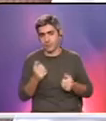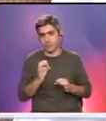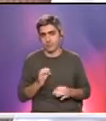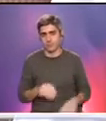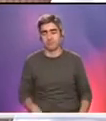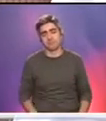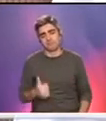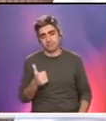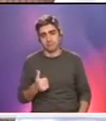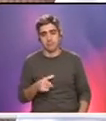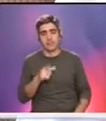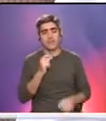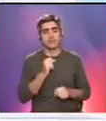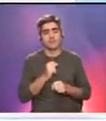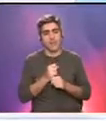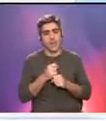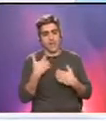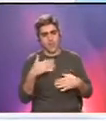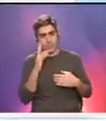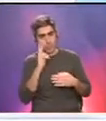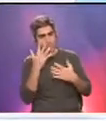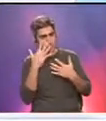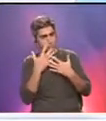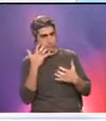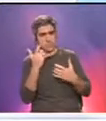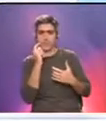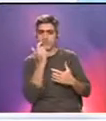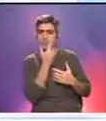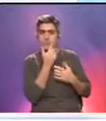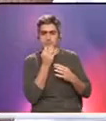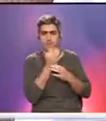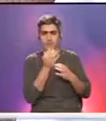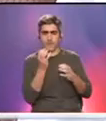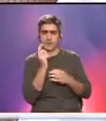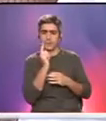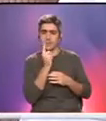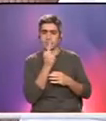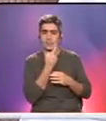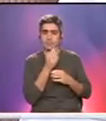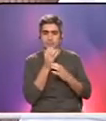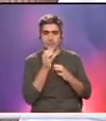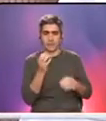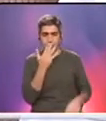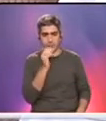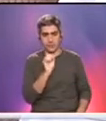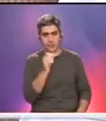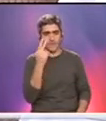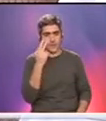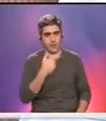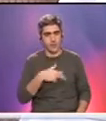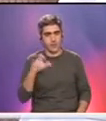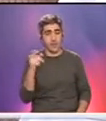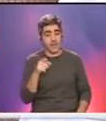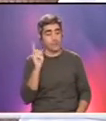Por acaso é um trabalho notável, estou aqui a ver com muita atenção, estão perfeitos, naturais, não é? Parece que foram dele a vida toda. Isso é importante. Isso